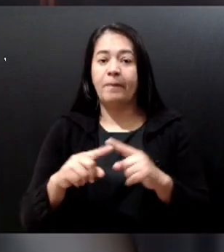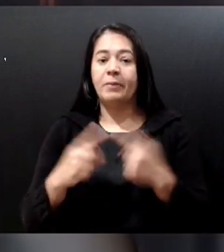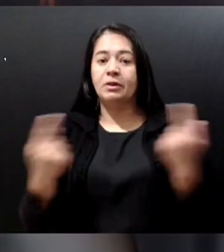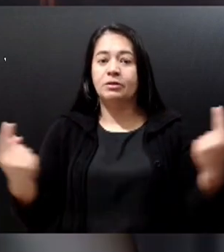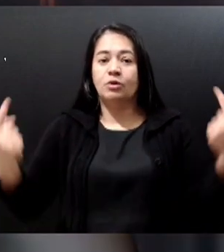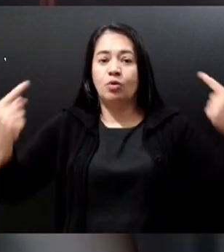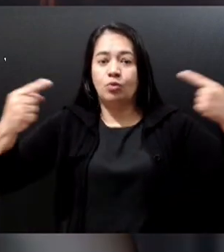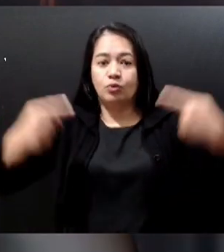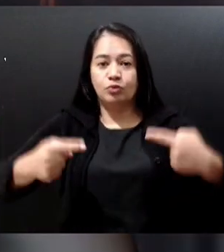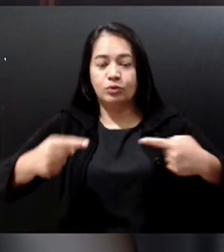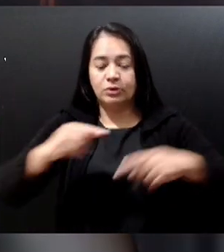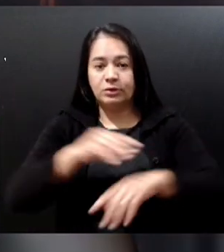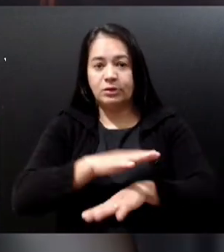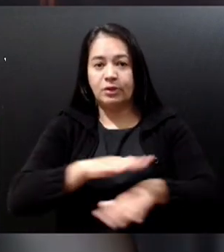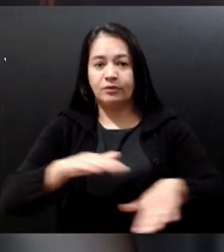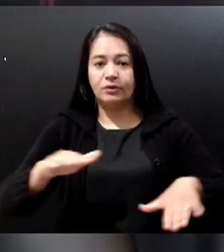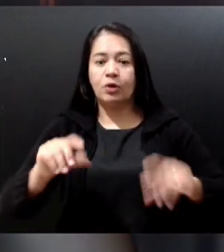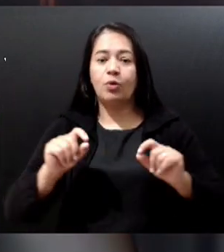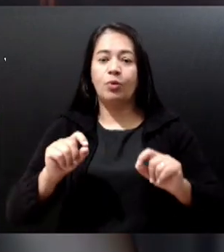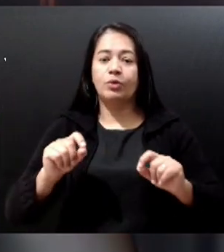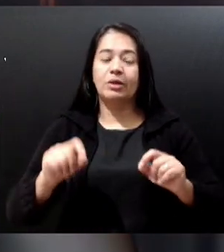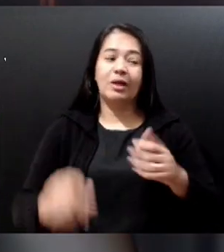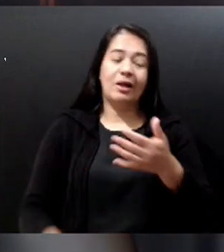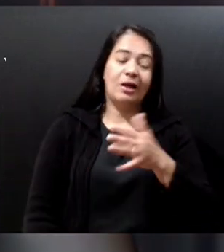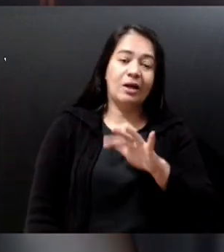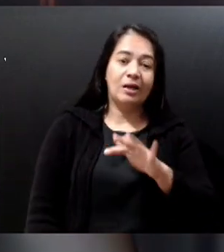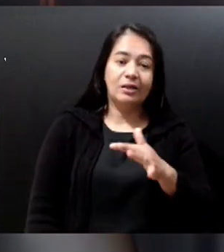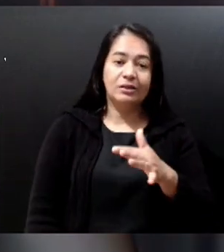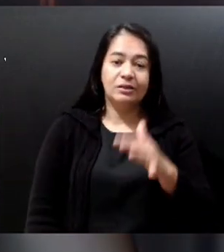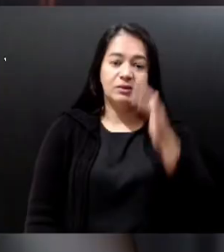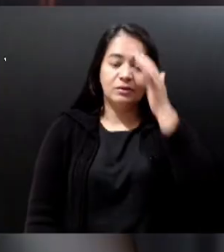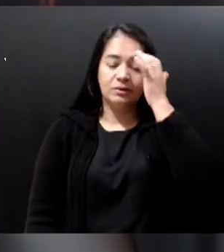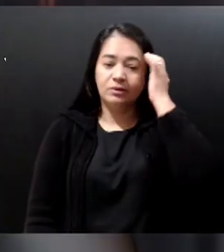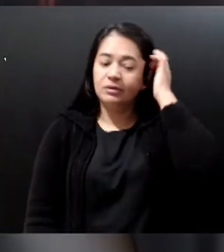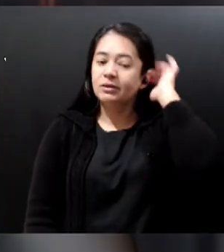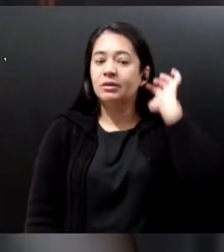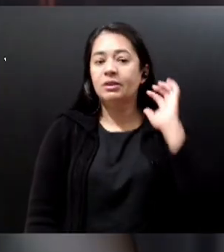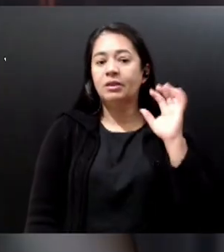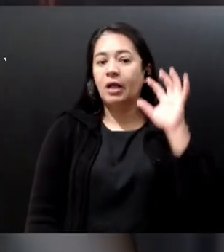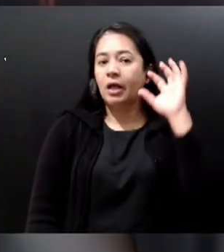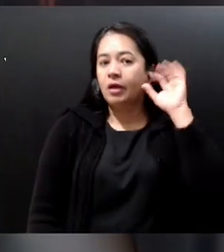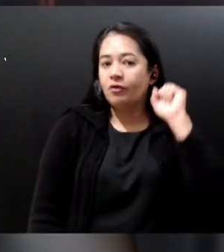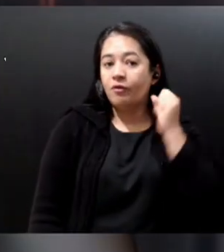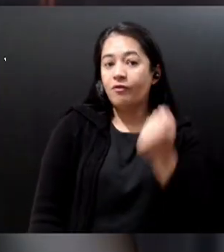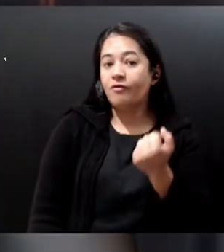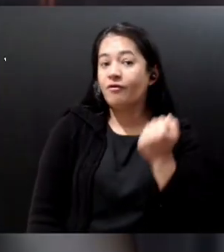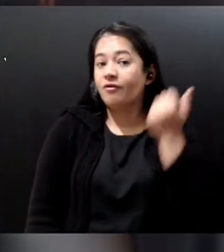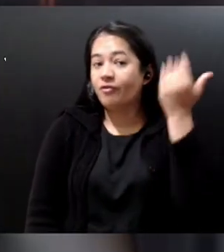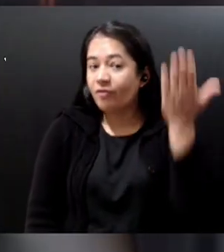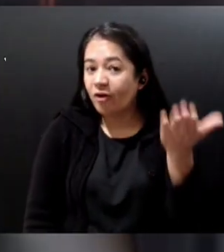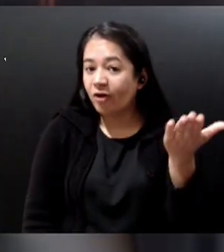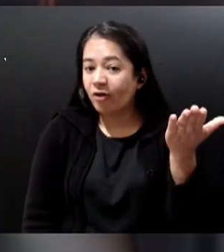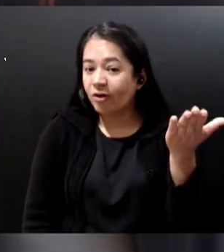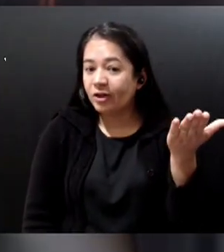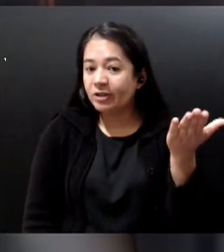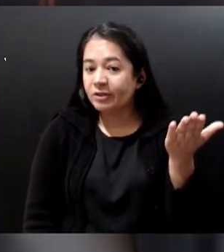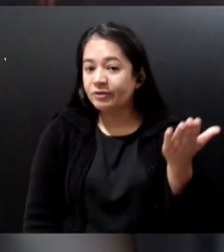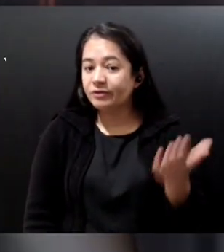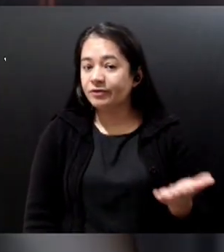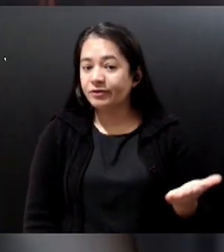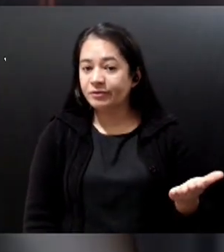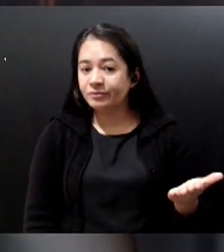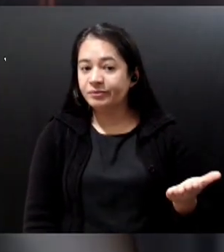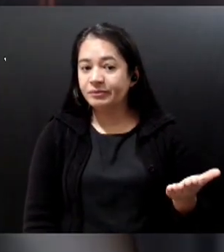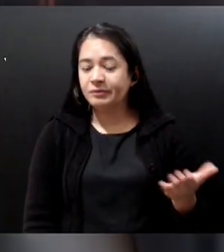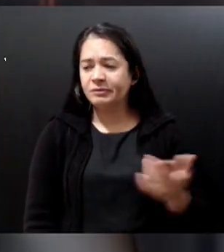é que muitas vezes, quando elas escutam fora, né, que é esquisito, por